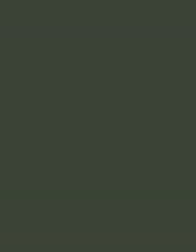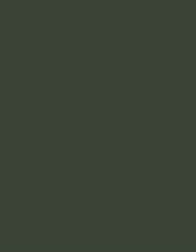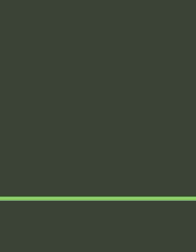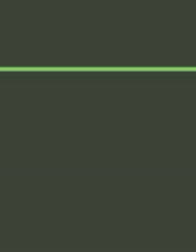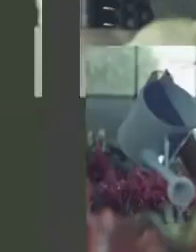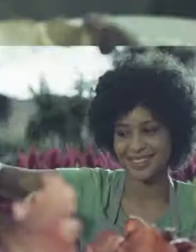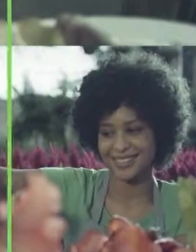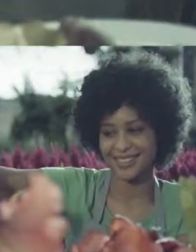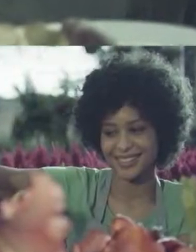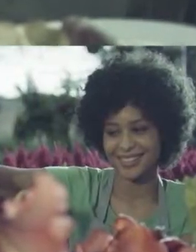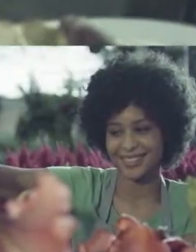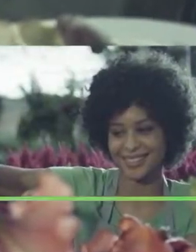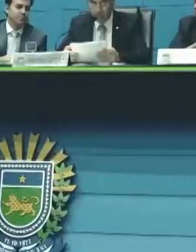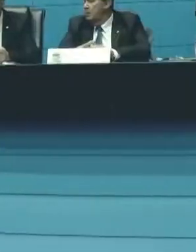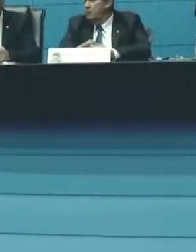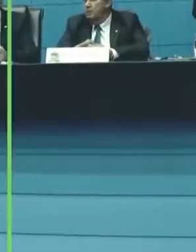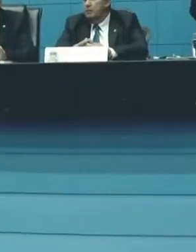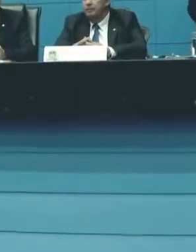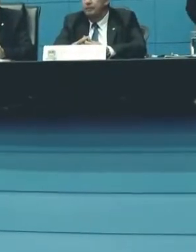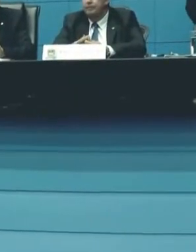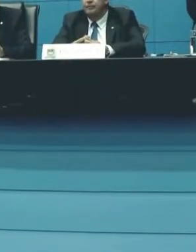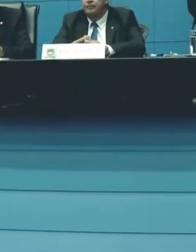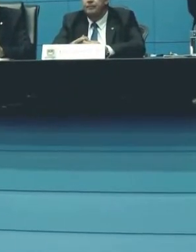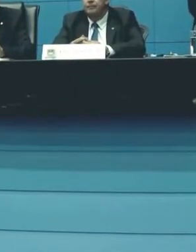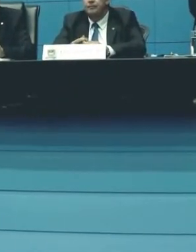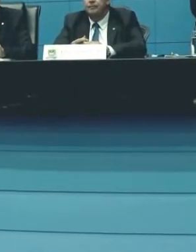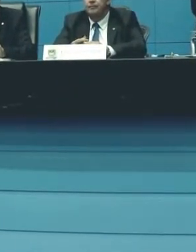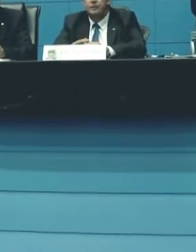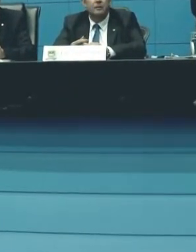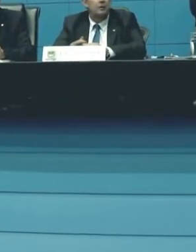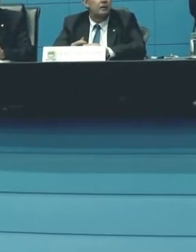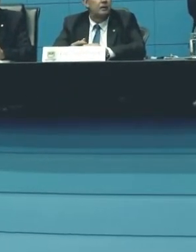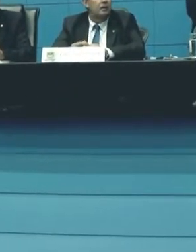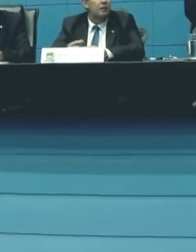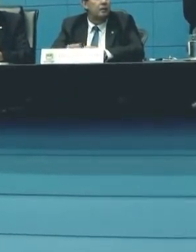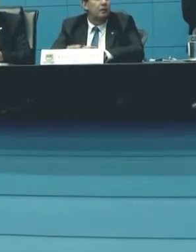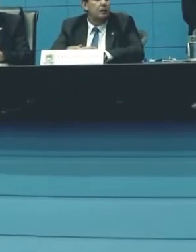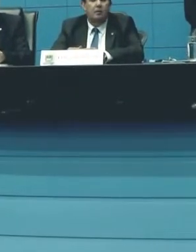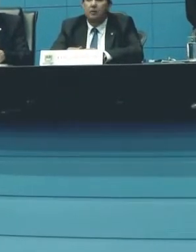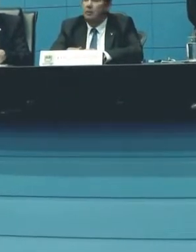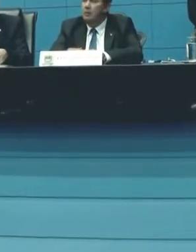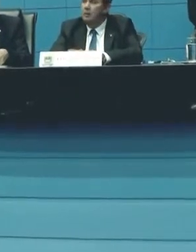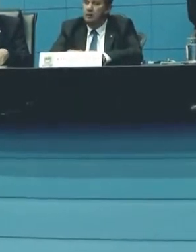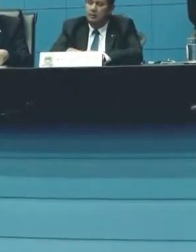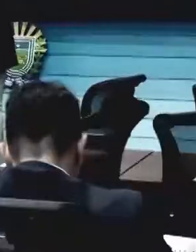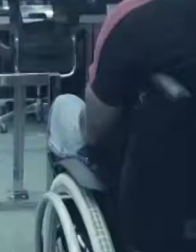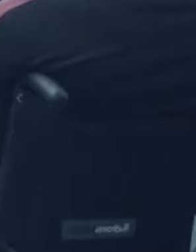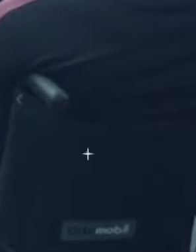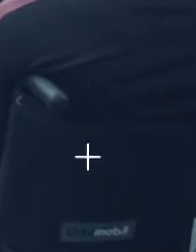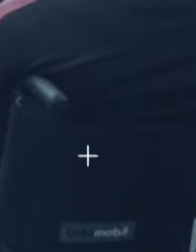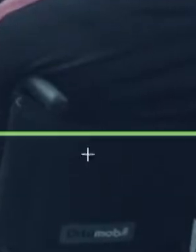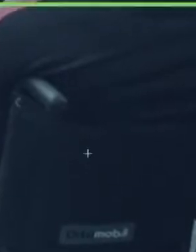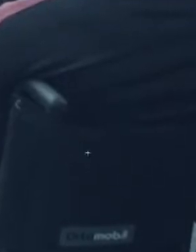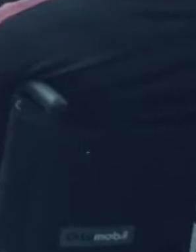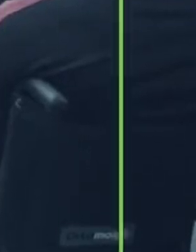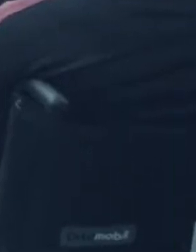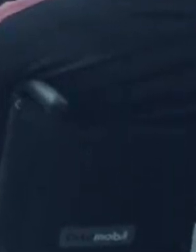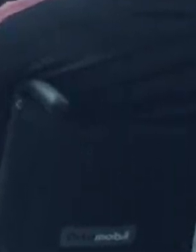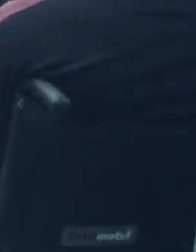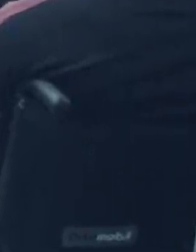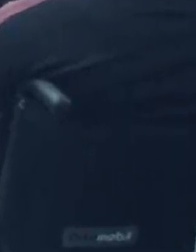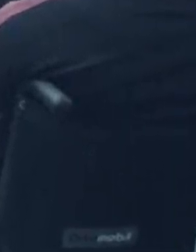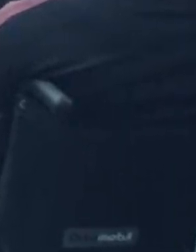Por que modernizar? Para conectar, mas não se trata apenas de aplicar novas tecnologias, é melhorar,